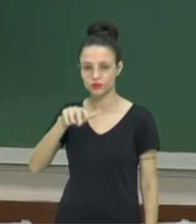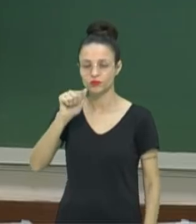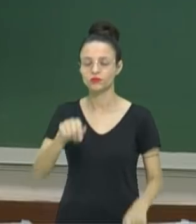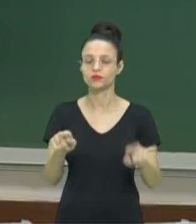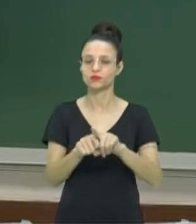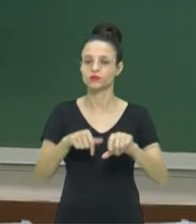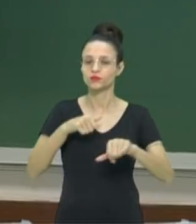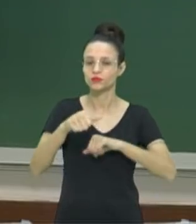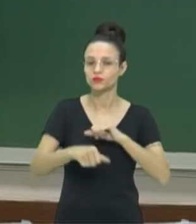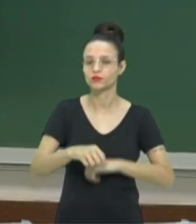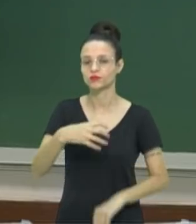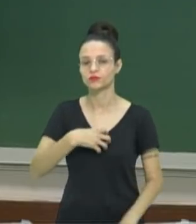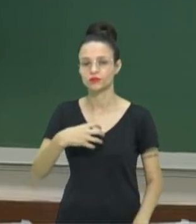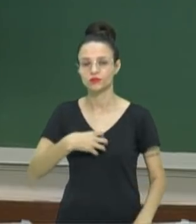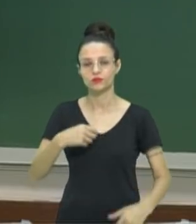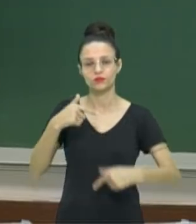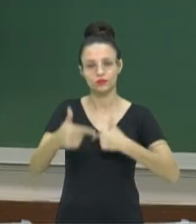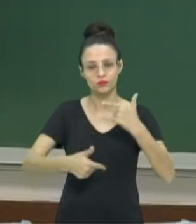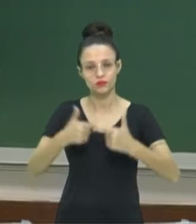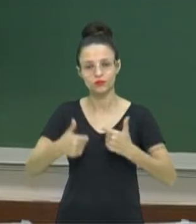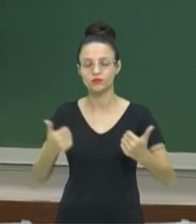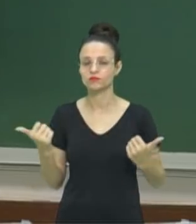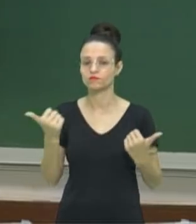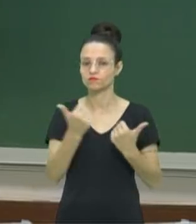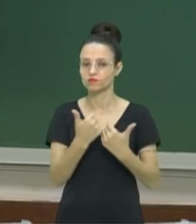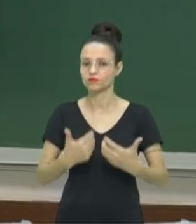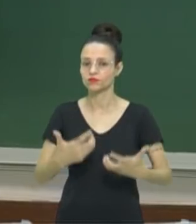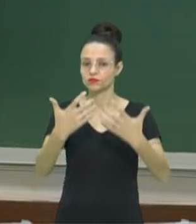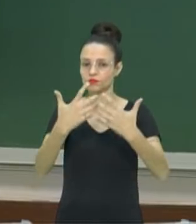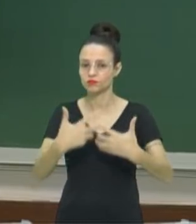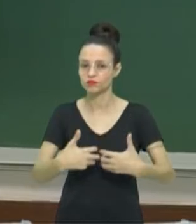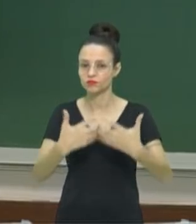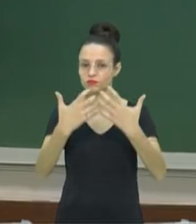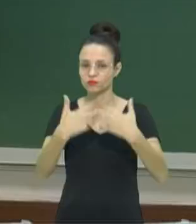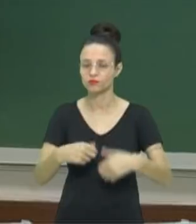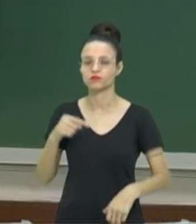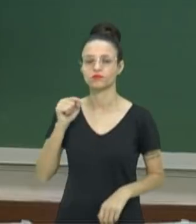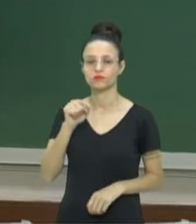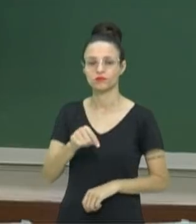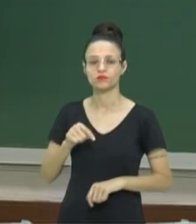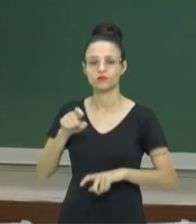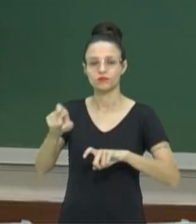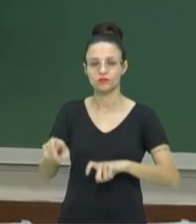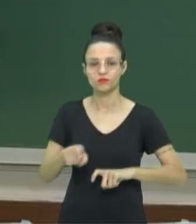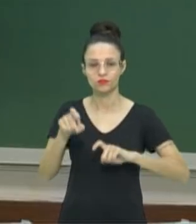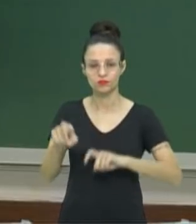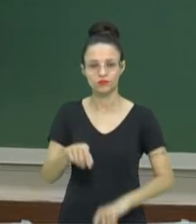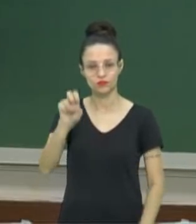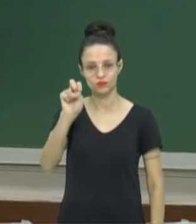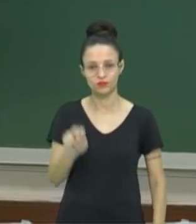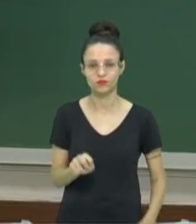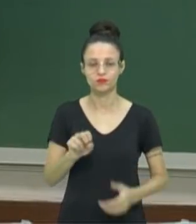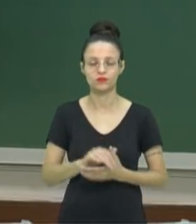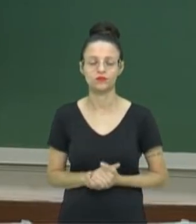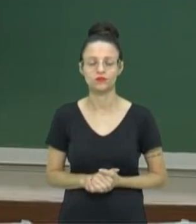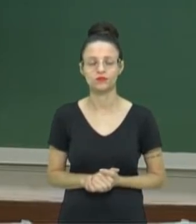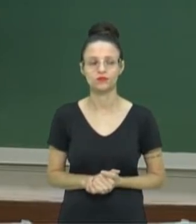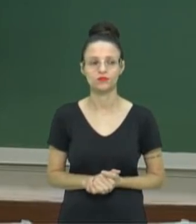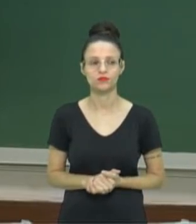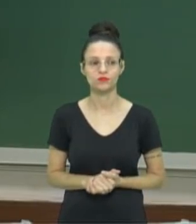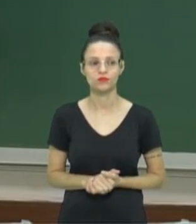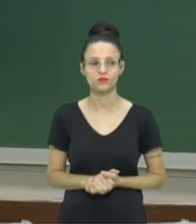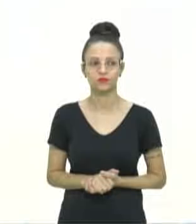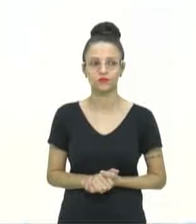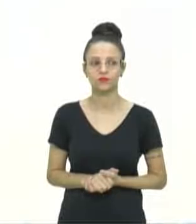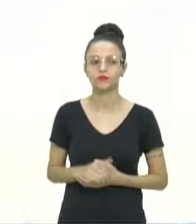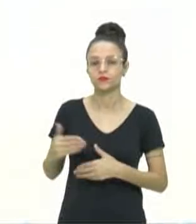de trabalho com a mecanização, com o uso de máquinas na agricultura da região sul, certo? Aí